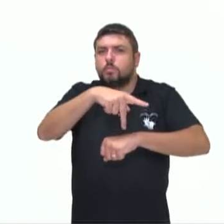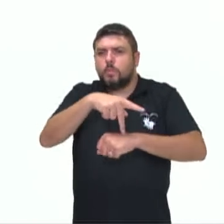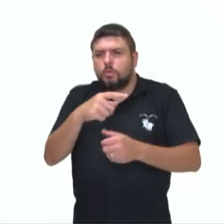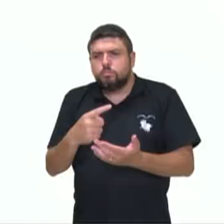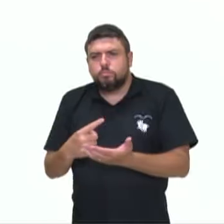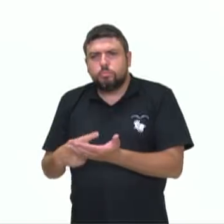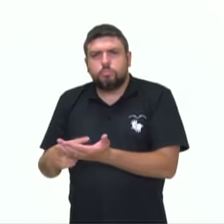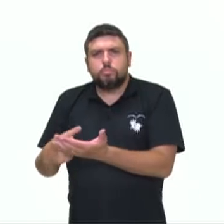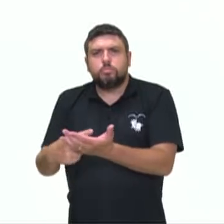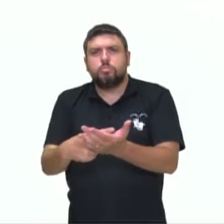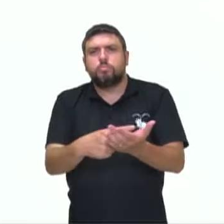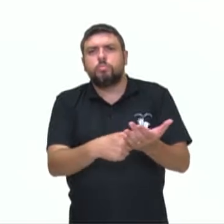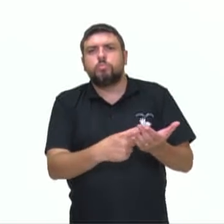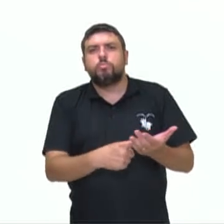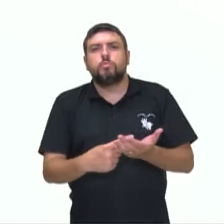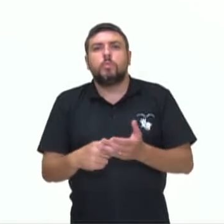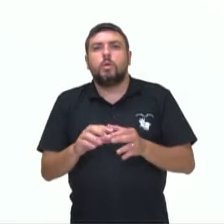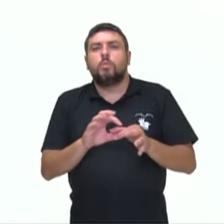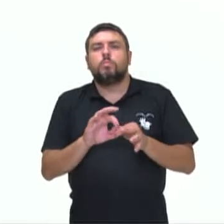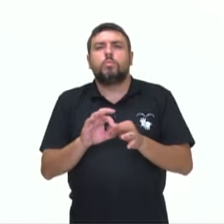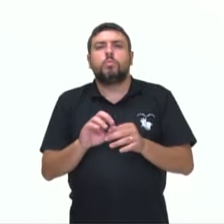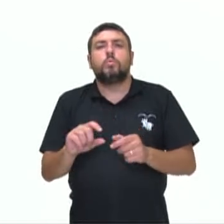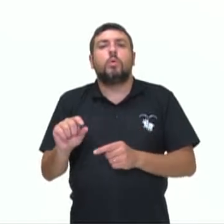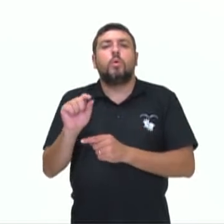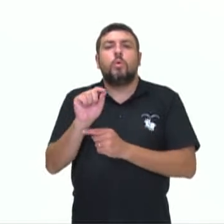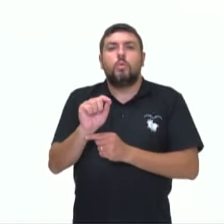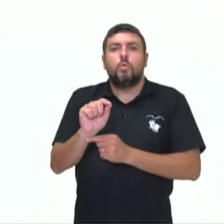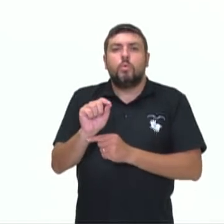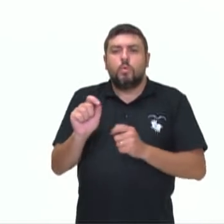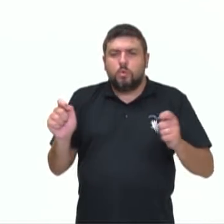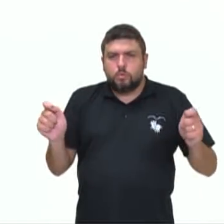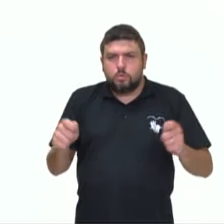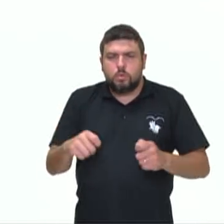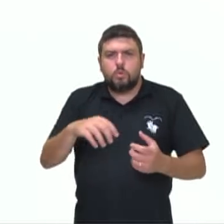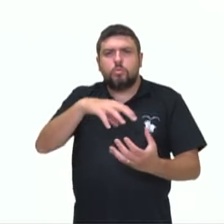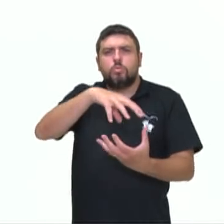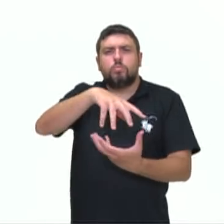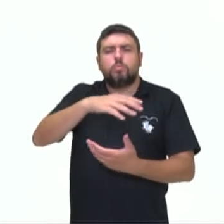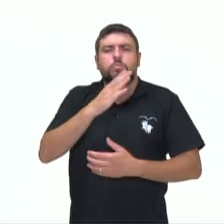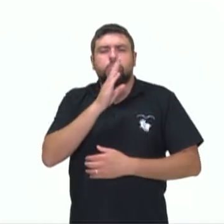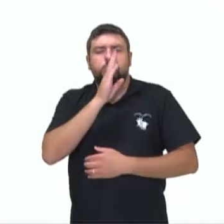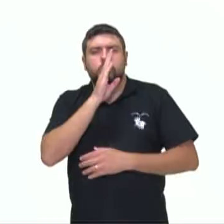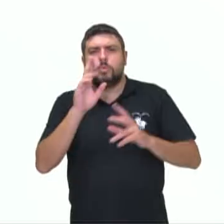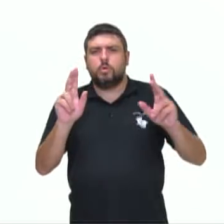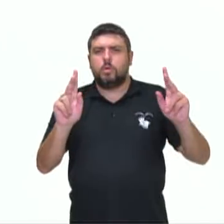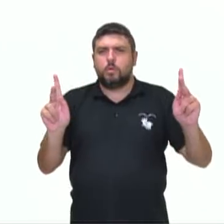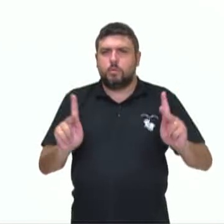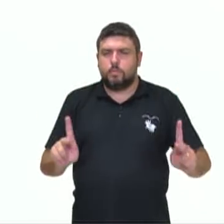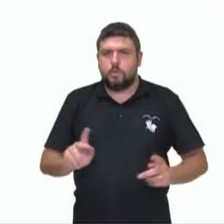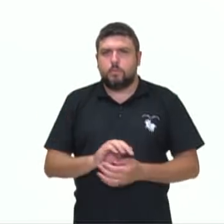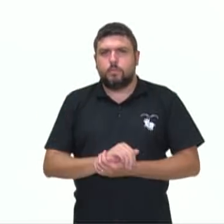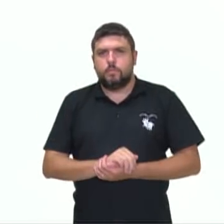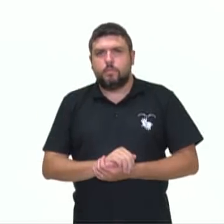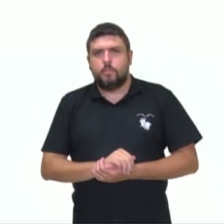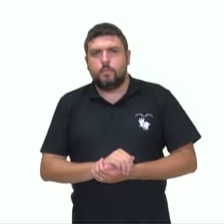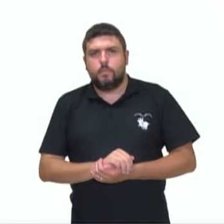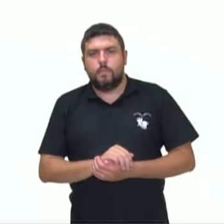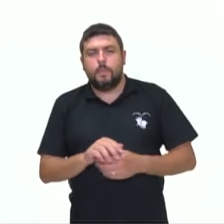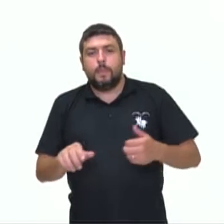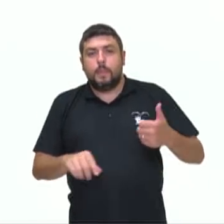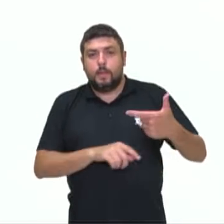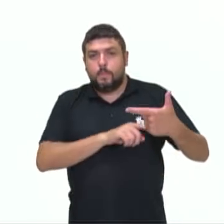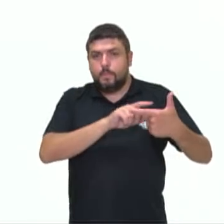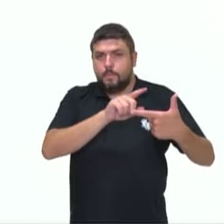para garantir a ordem internacional, tá ok? Entre eles, a manutenção da paz,